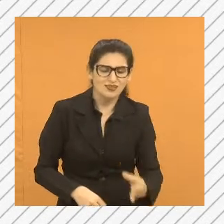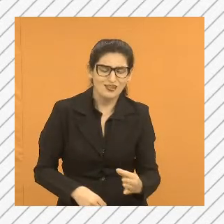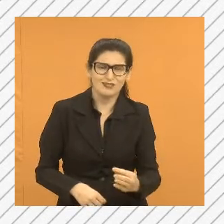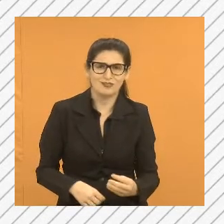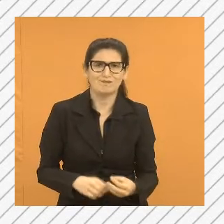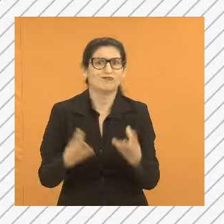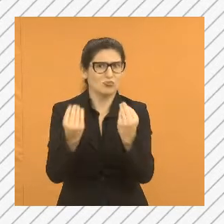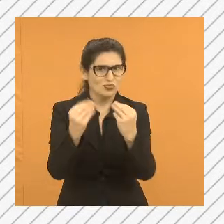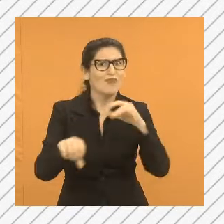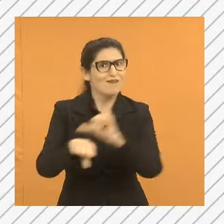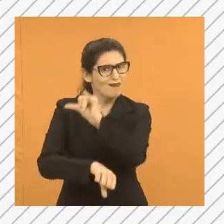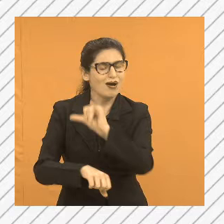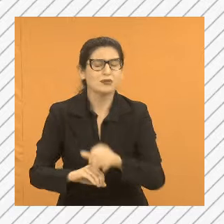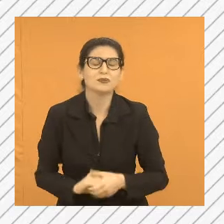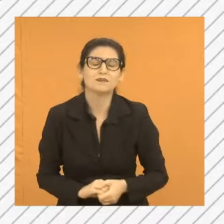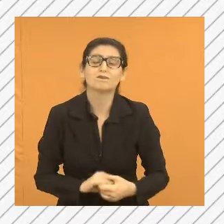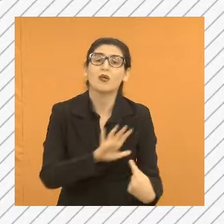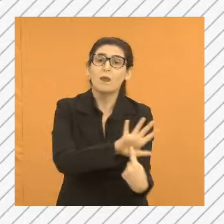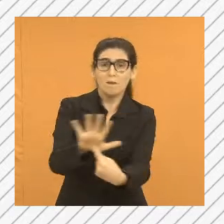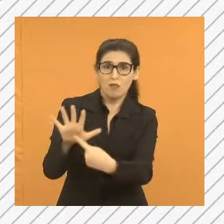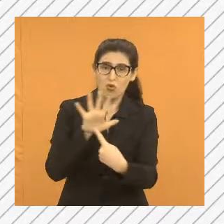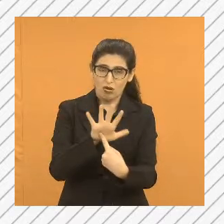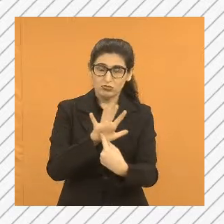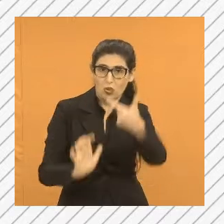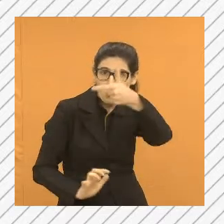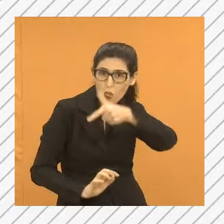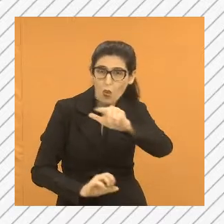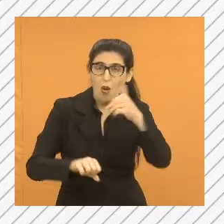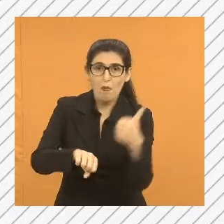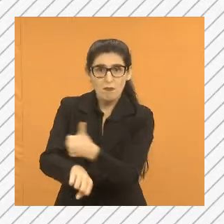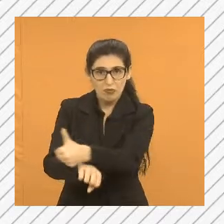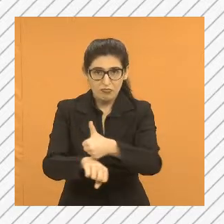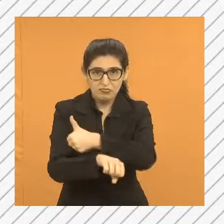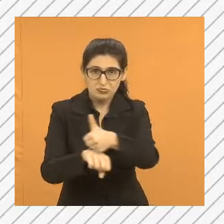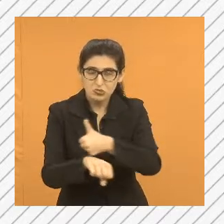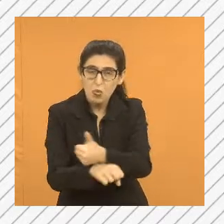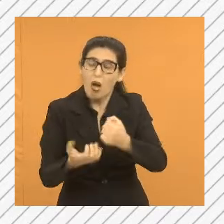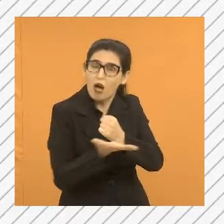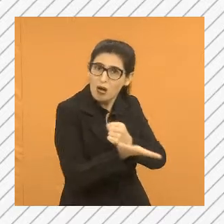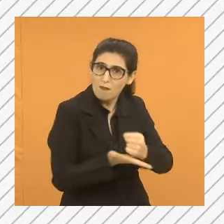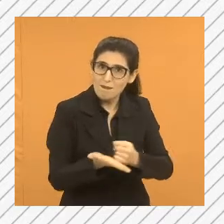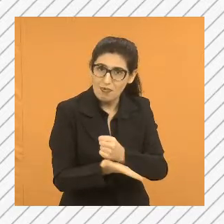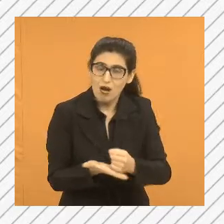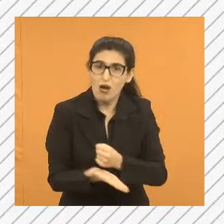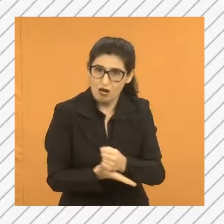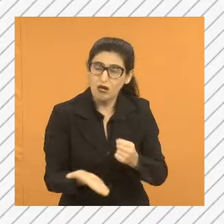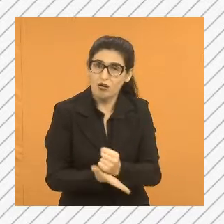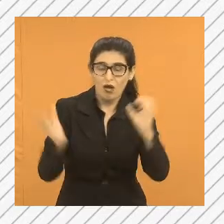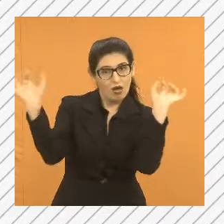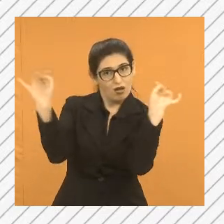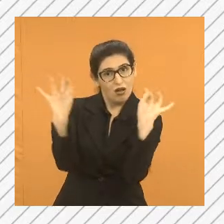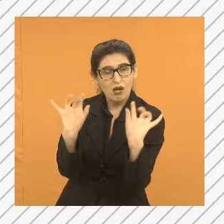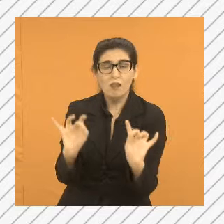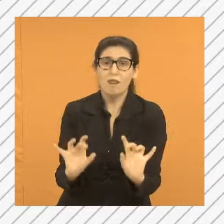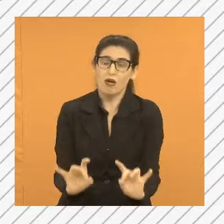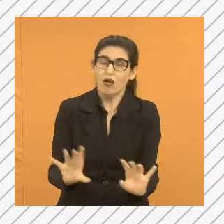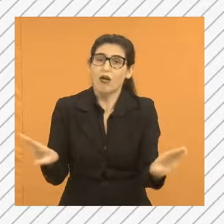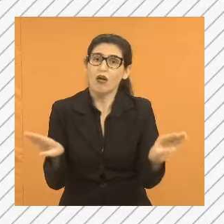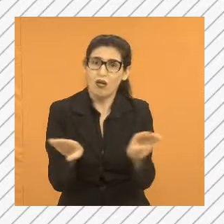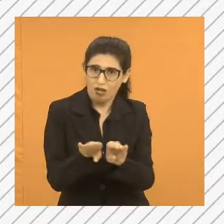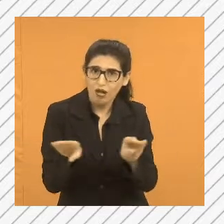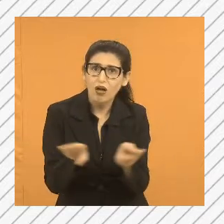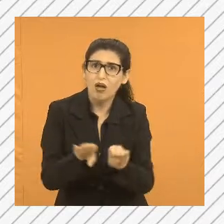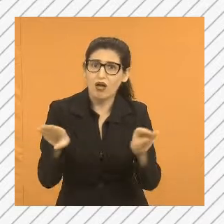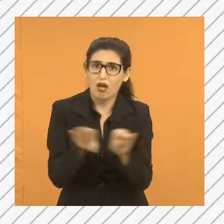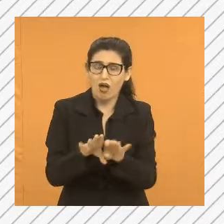quadro mostra a produção de outros profissionais na atenção básica e especializada e também